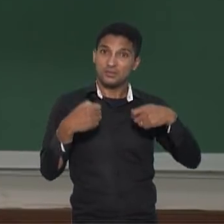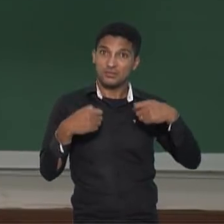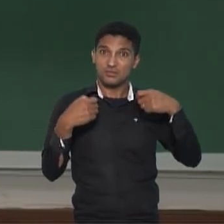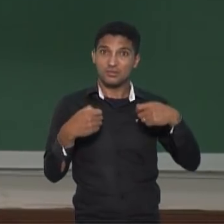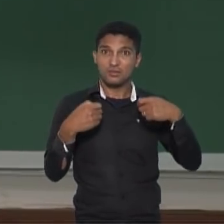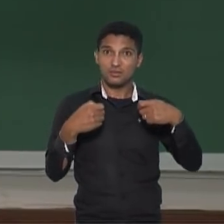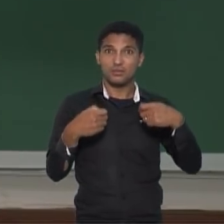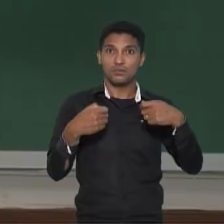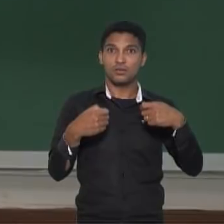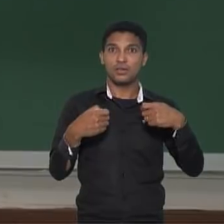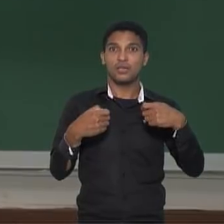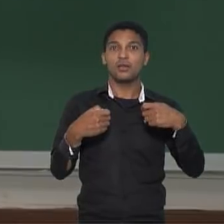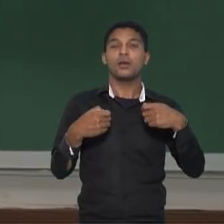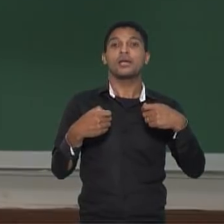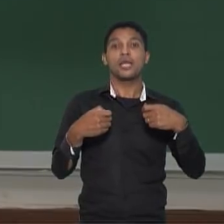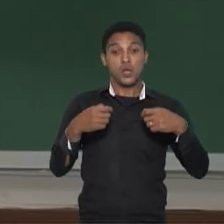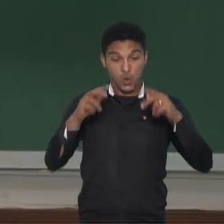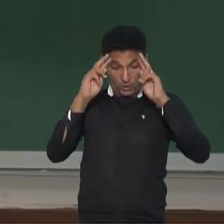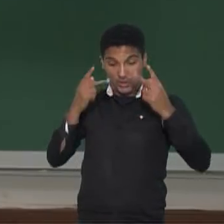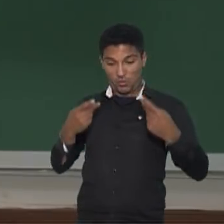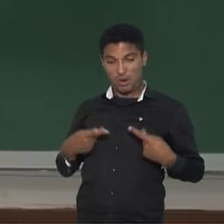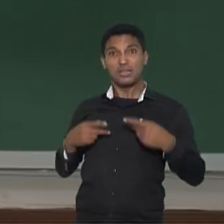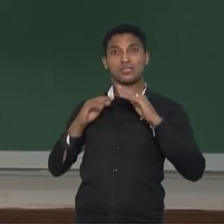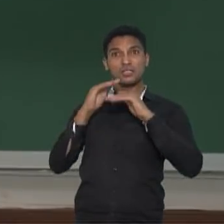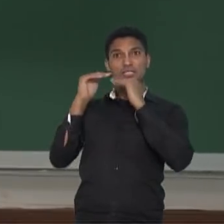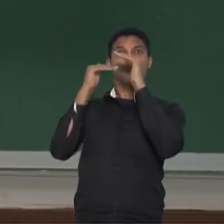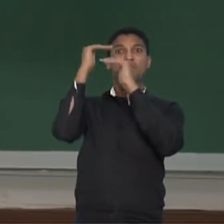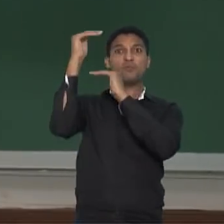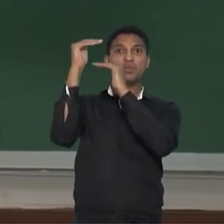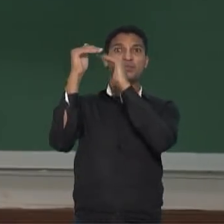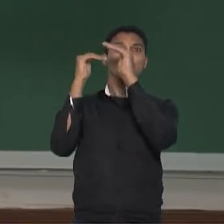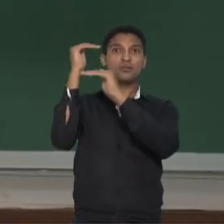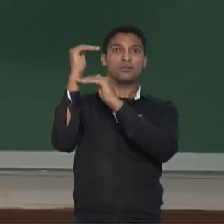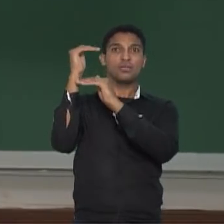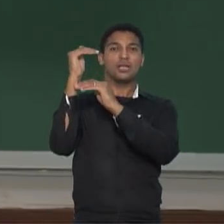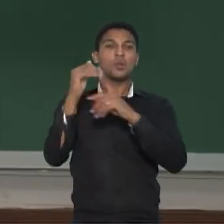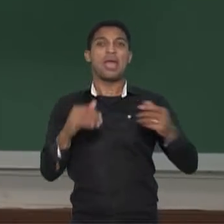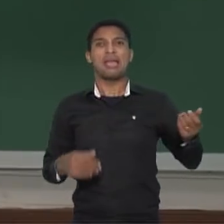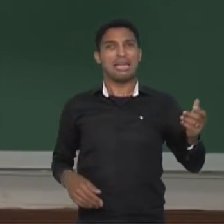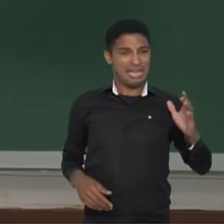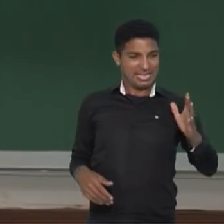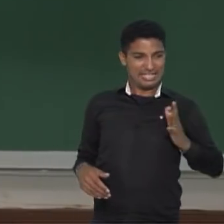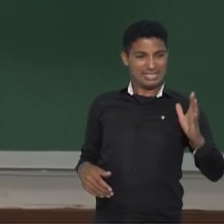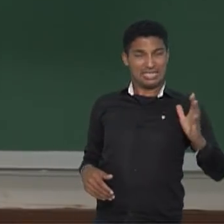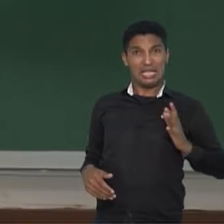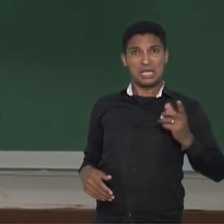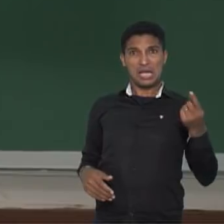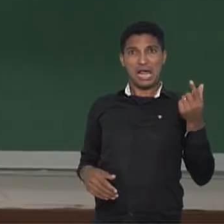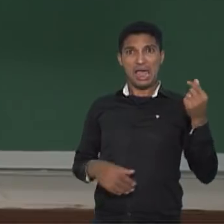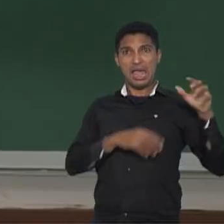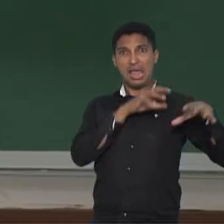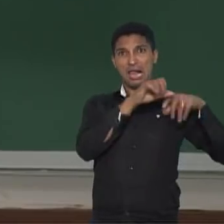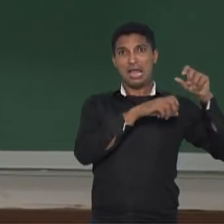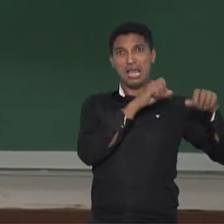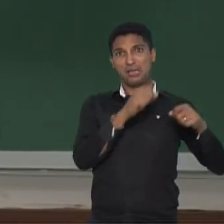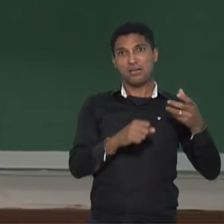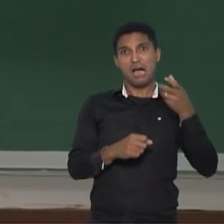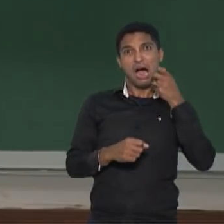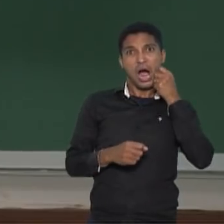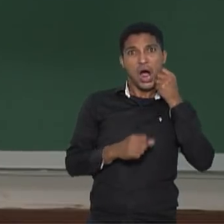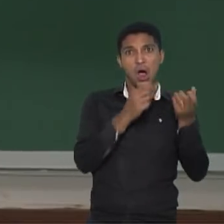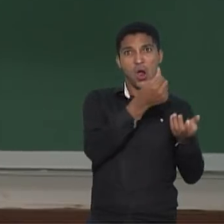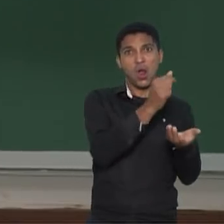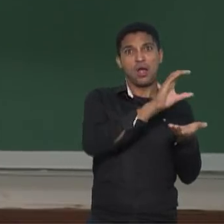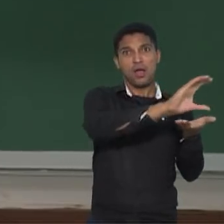consideração mais o desenvolvimento humano do que o desenvolvimento da riqueza humana. Porque por que está acontecendo tudo